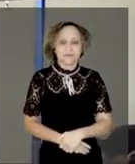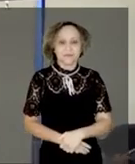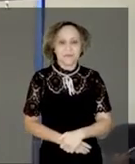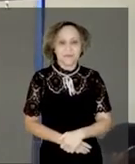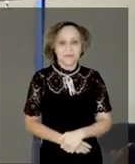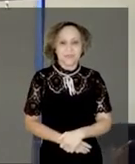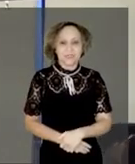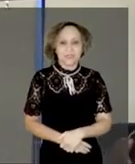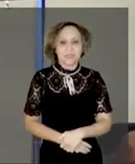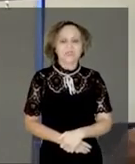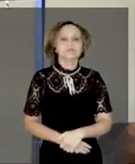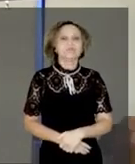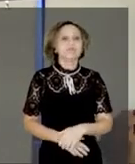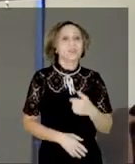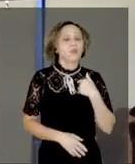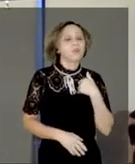tranquilo.